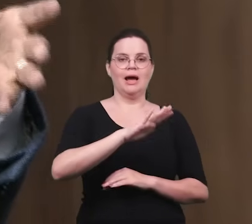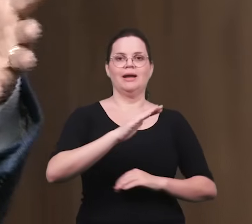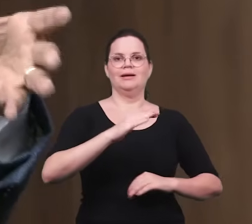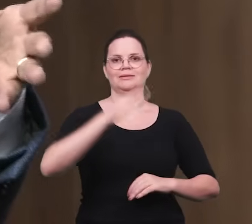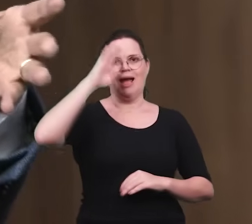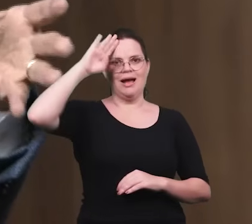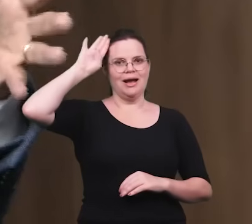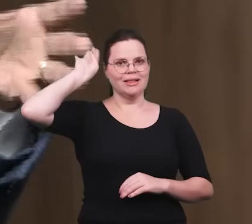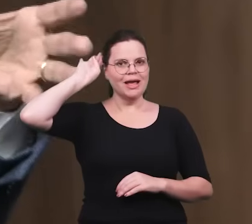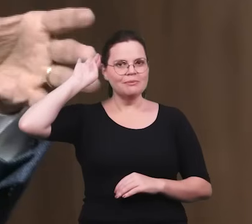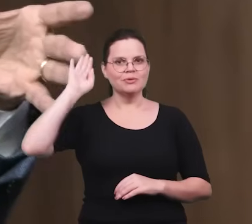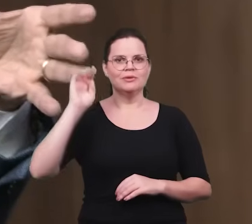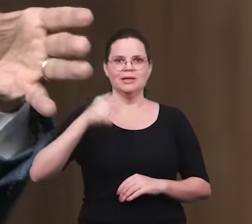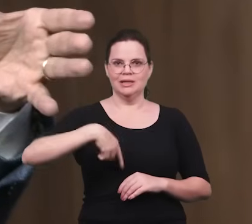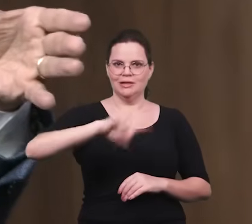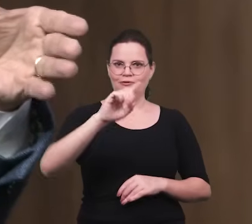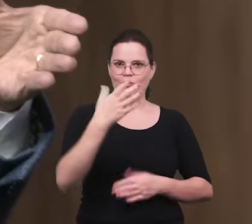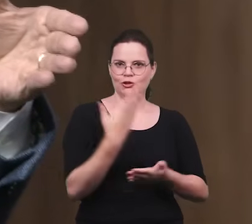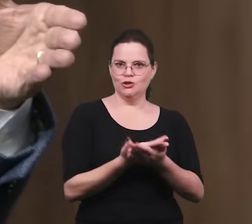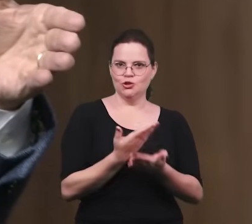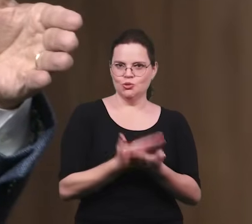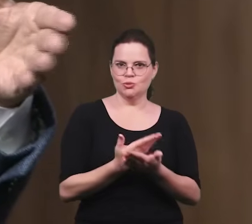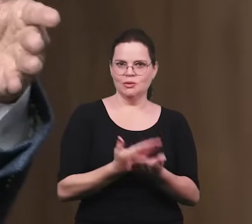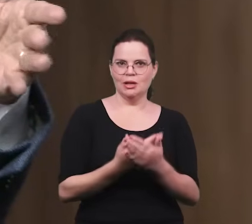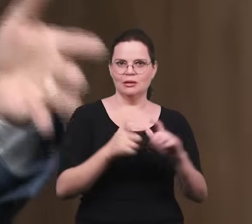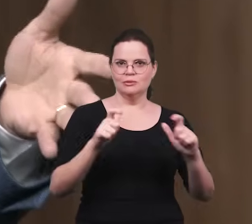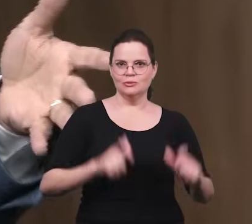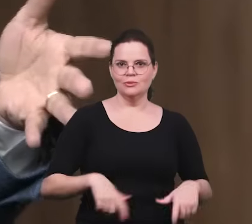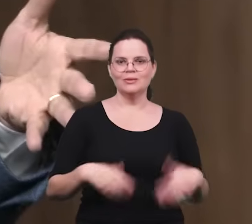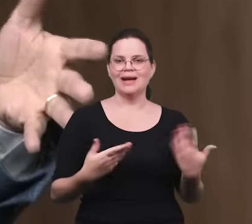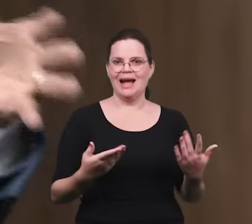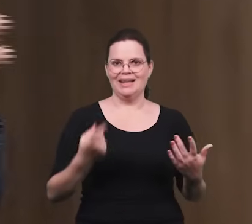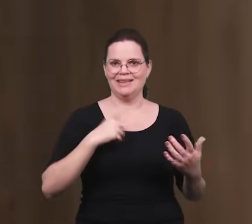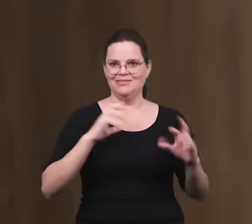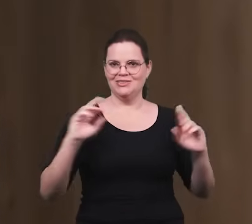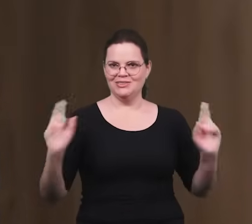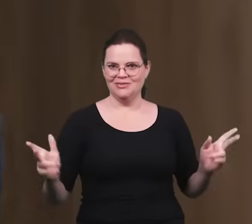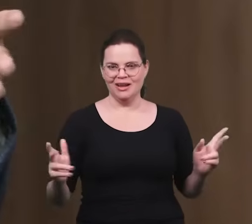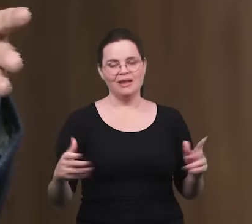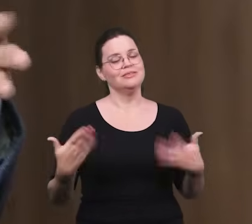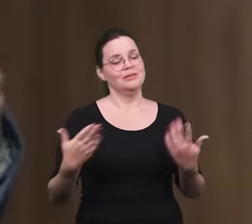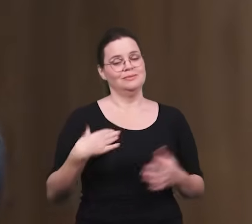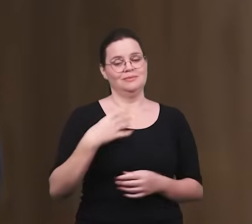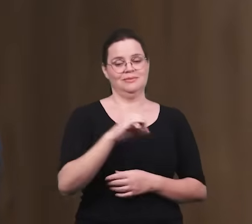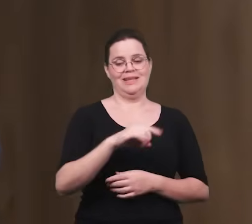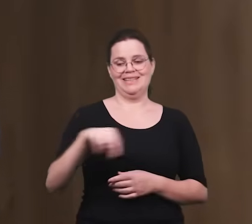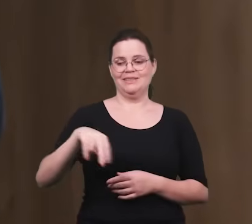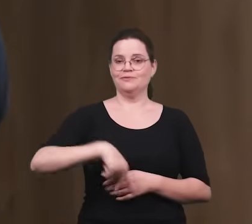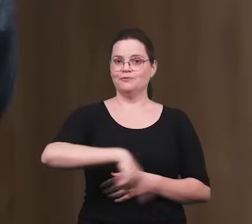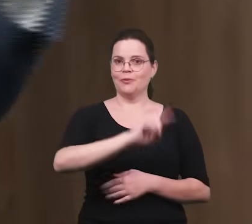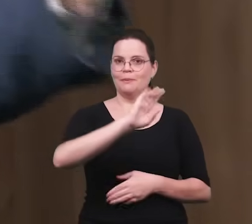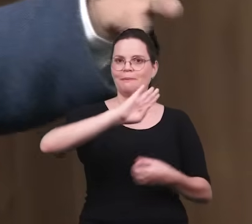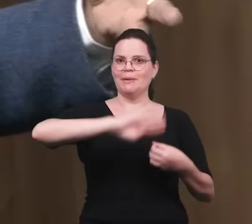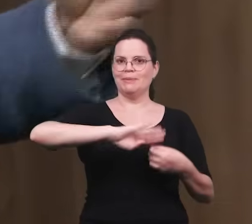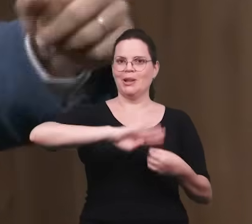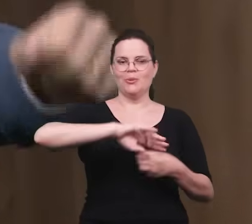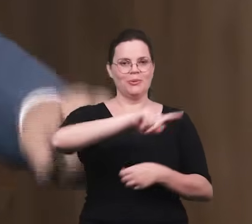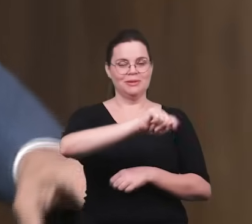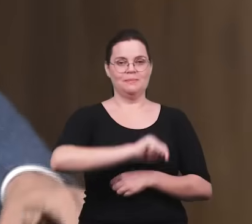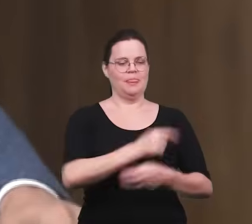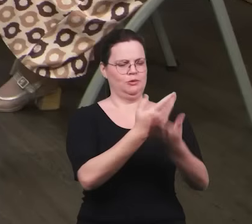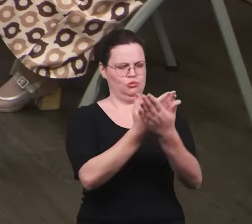Vocês se lembram de alguém que foi estudar em algum lugar e se destacou? Daniel, né? Foi para a Babilônia para estudar lá com